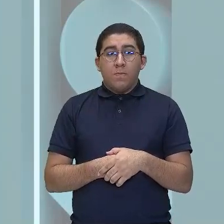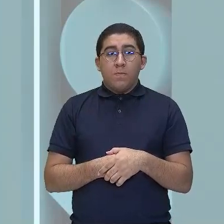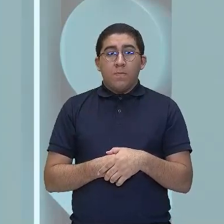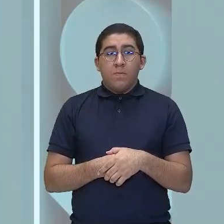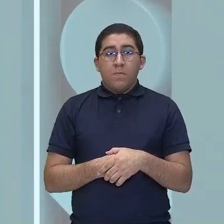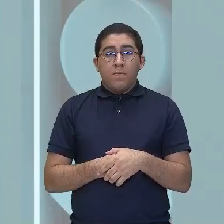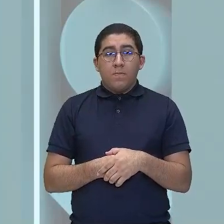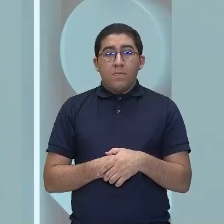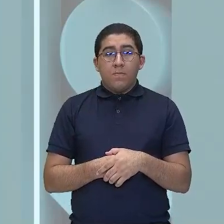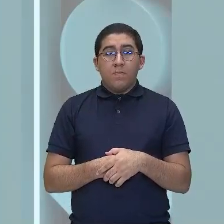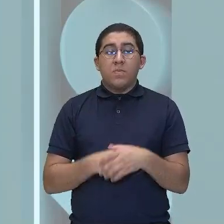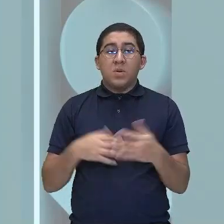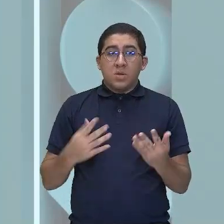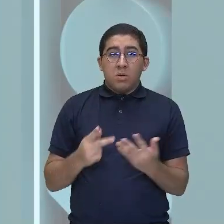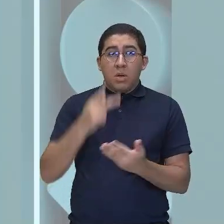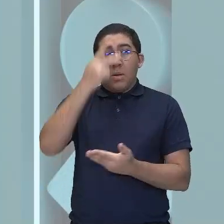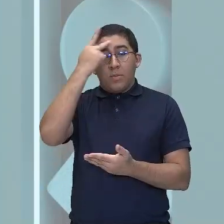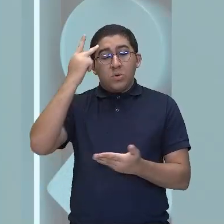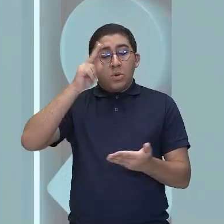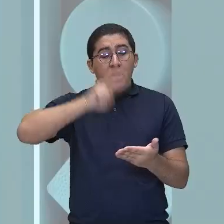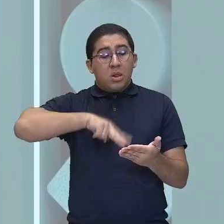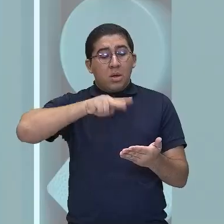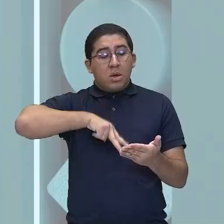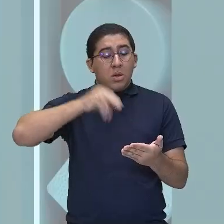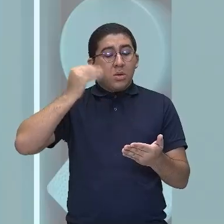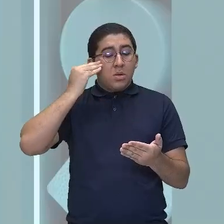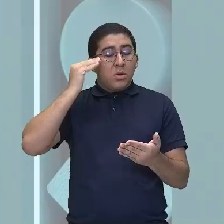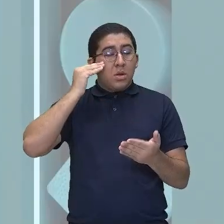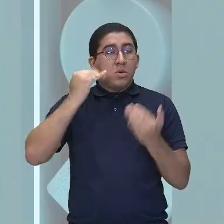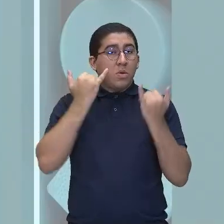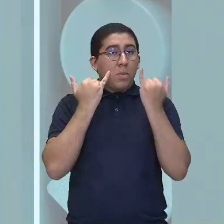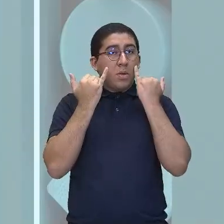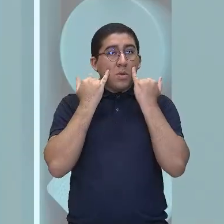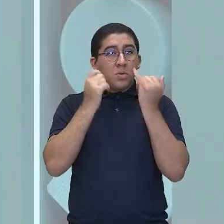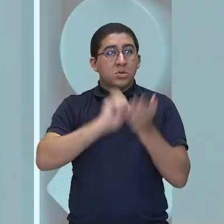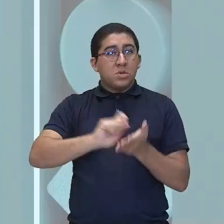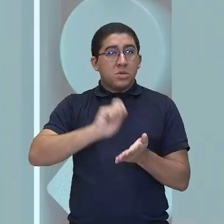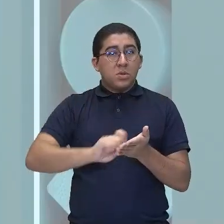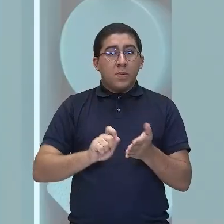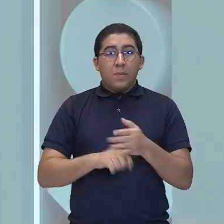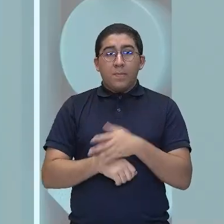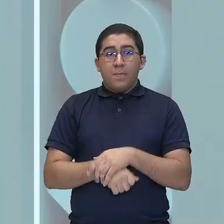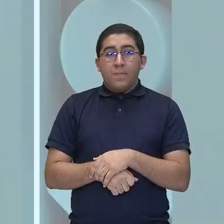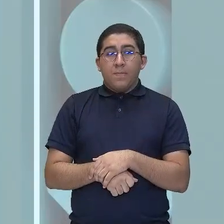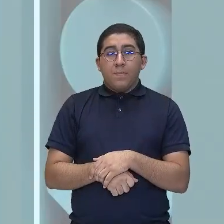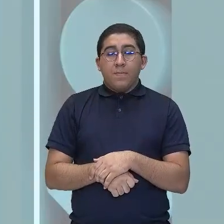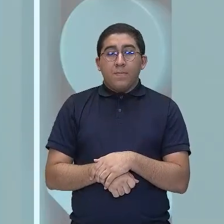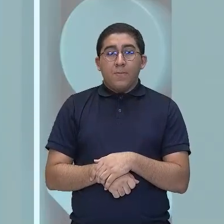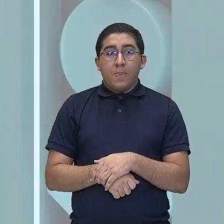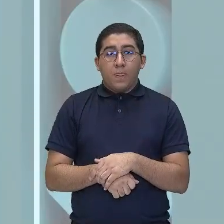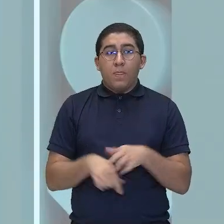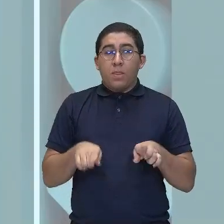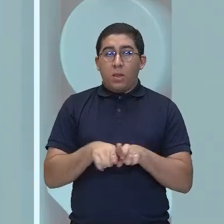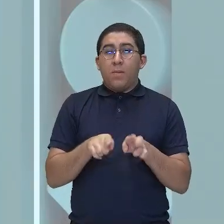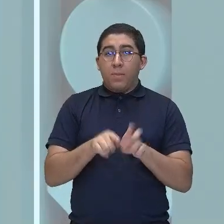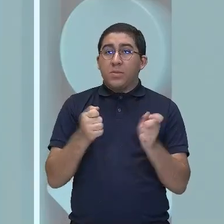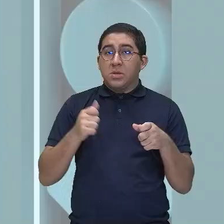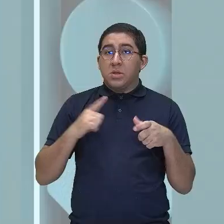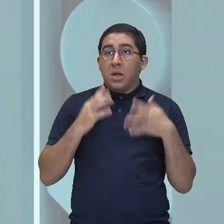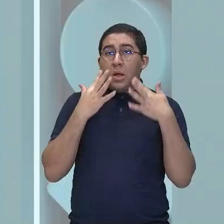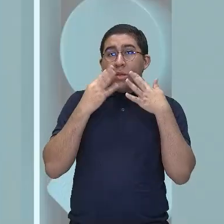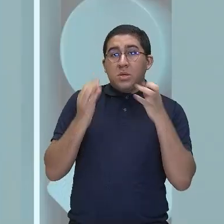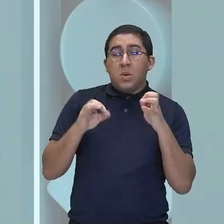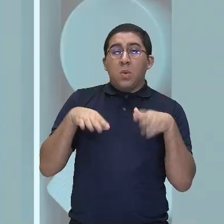sua interpretação daquilo que está escrito. E é claro, a gente também tem que prestar atenção na intenção que o escritor